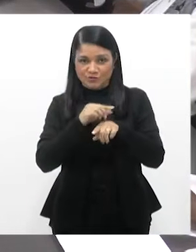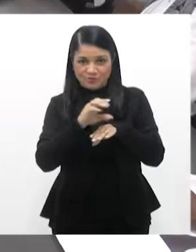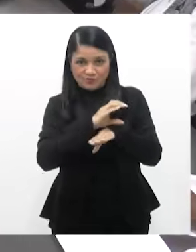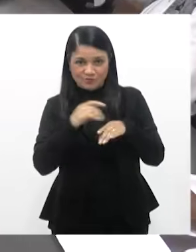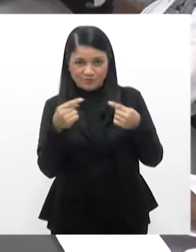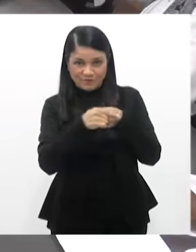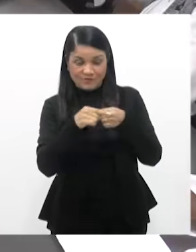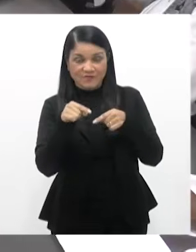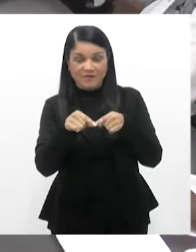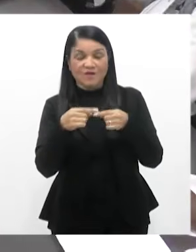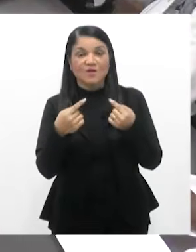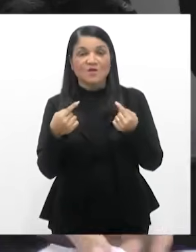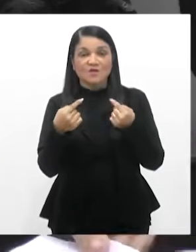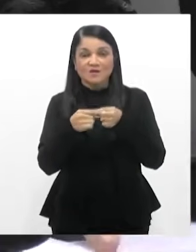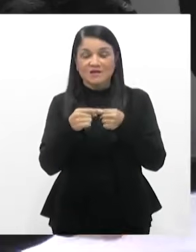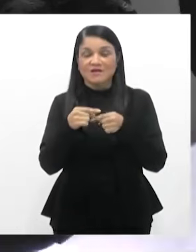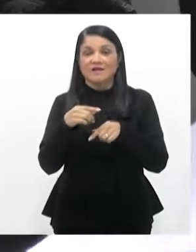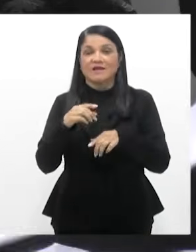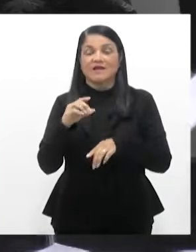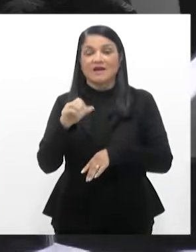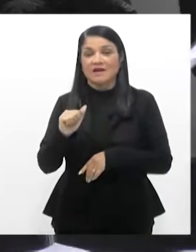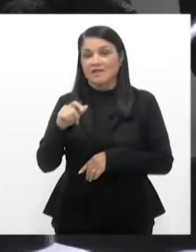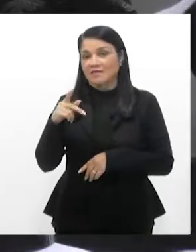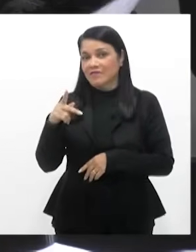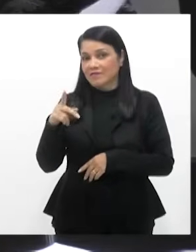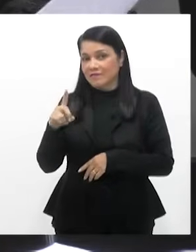tá bom, 969 e da DI